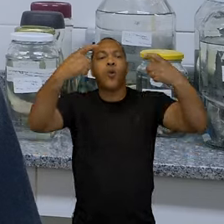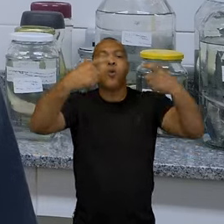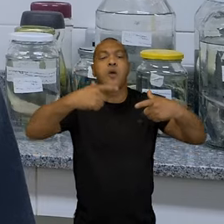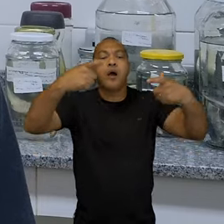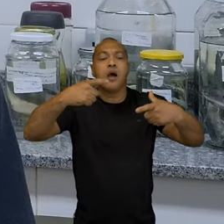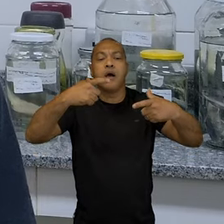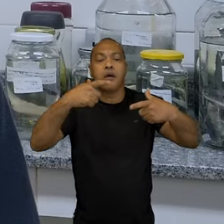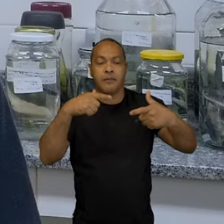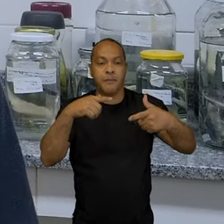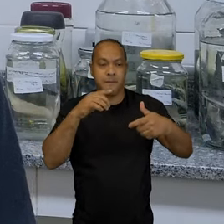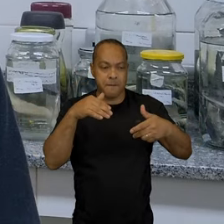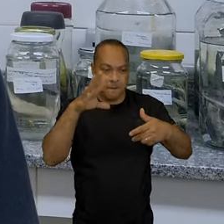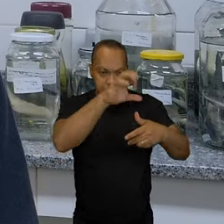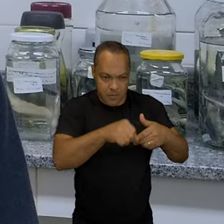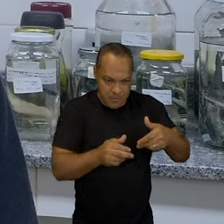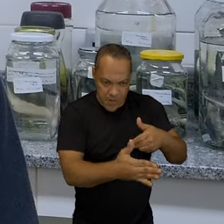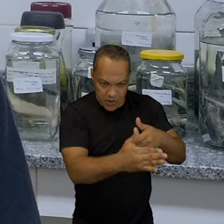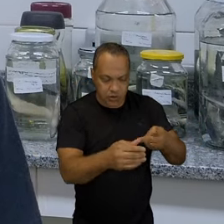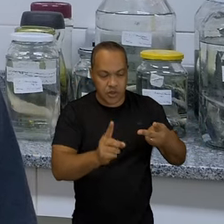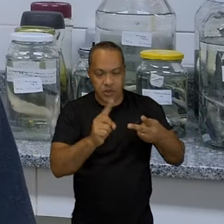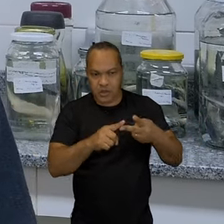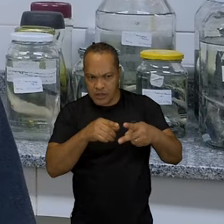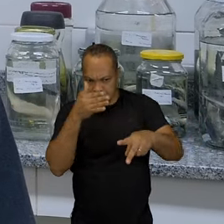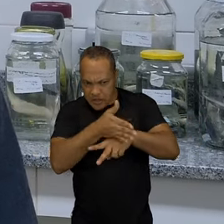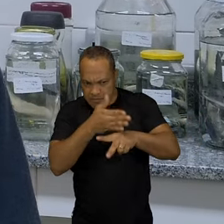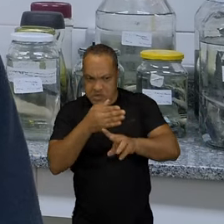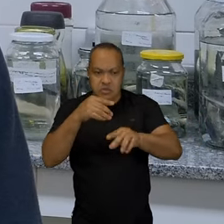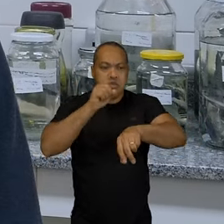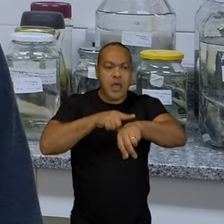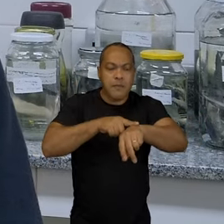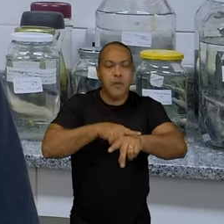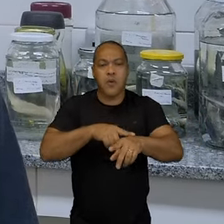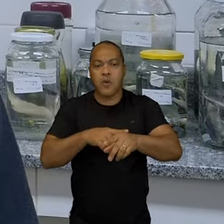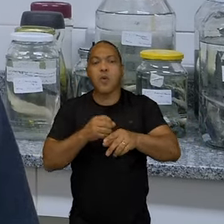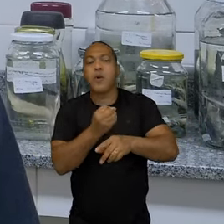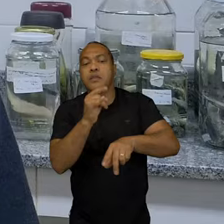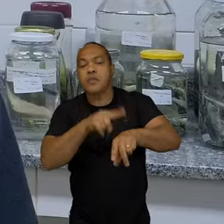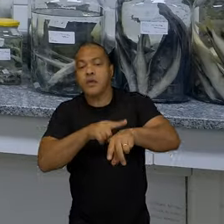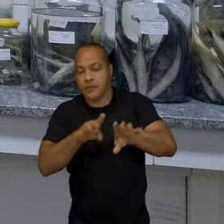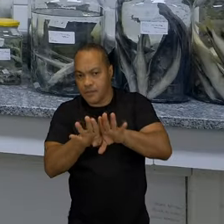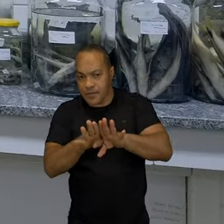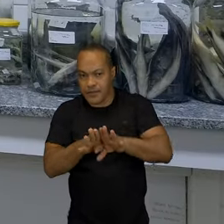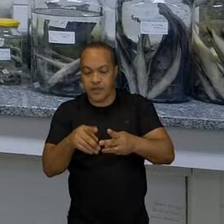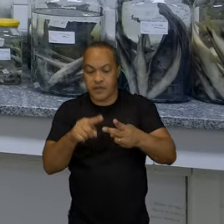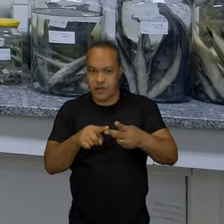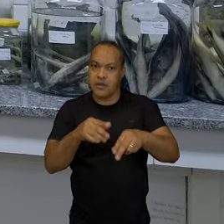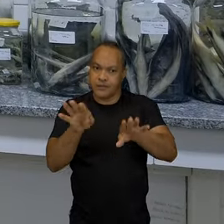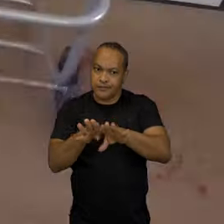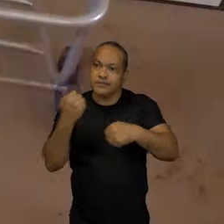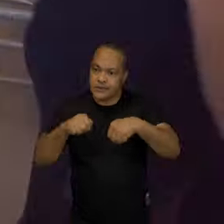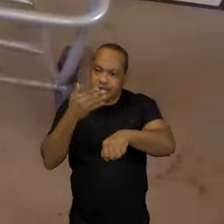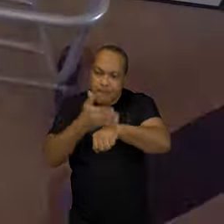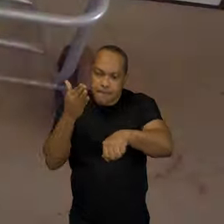onde se coletará essas espécies, com que frequência essas espécies serão coletadas, durante quanto tempo. E uma boa prática